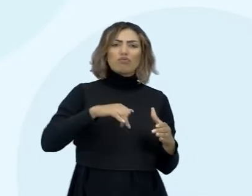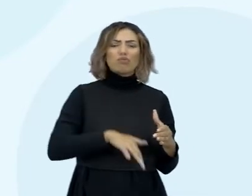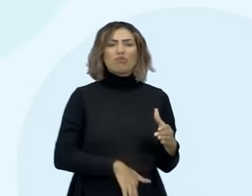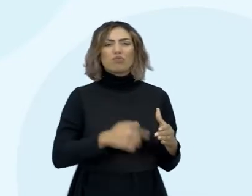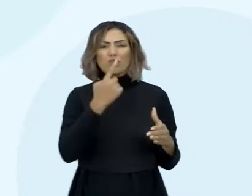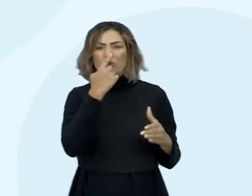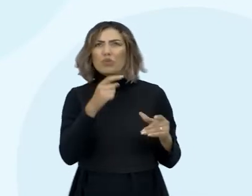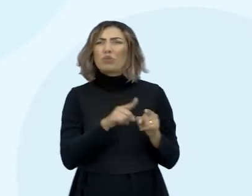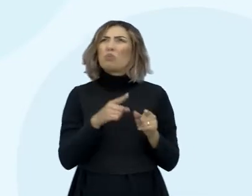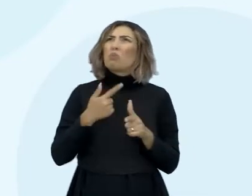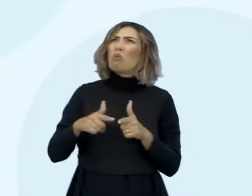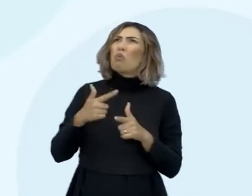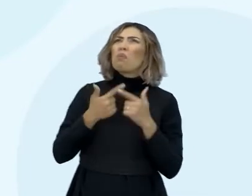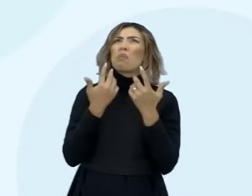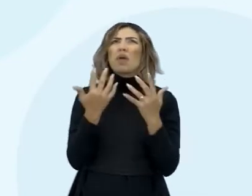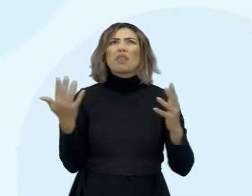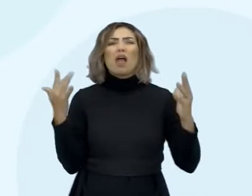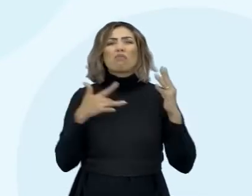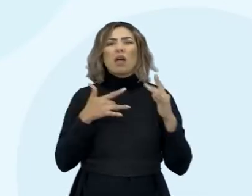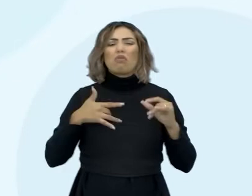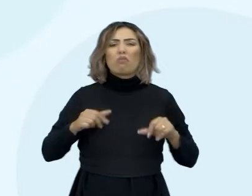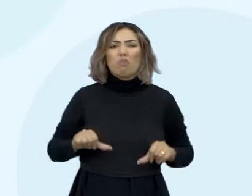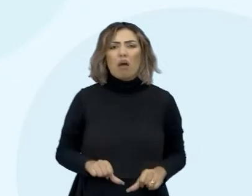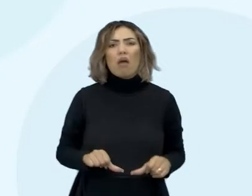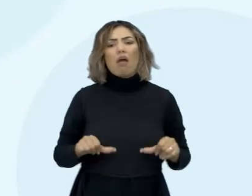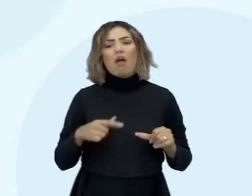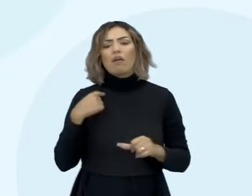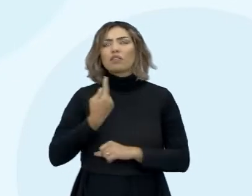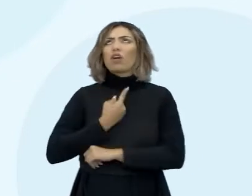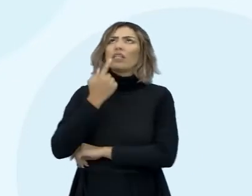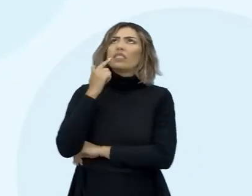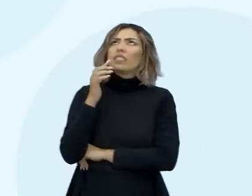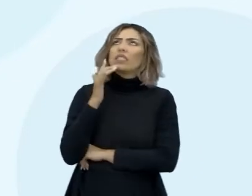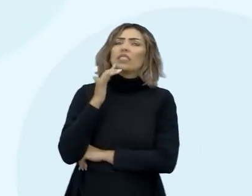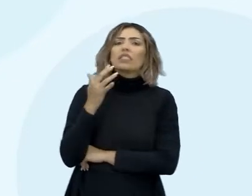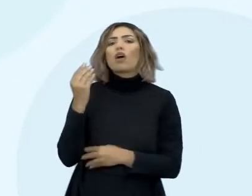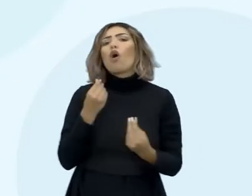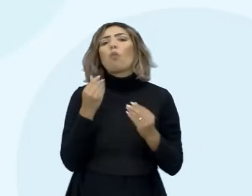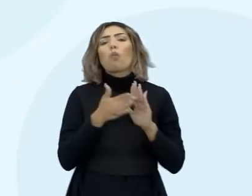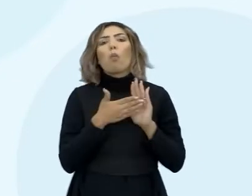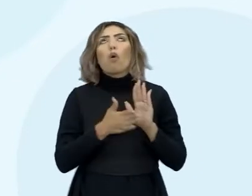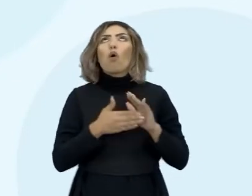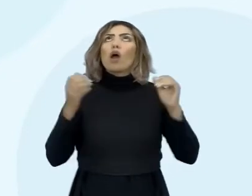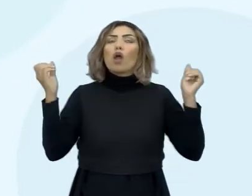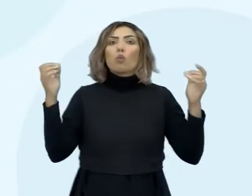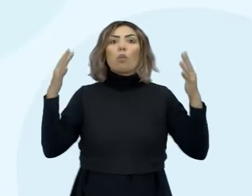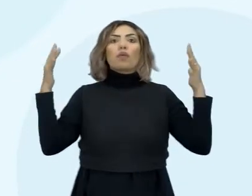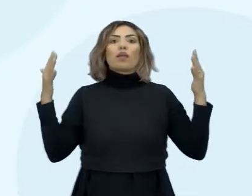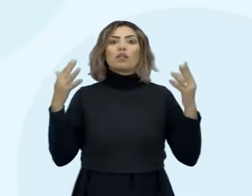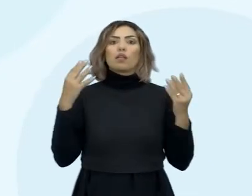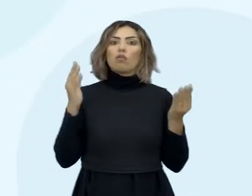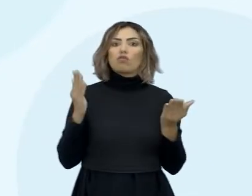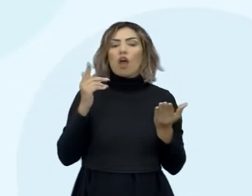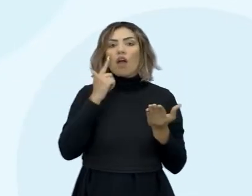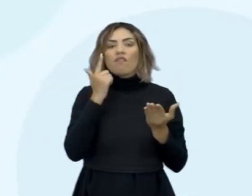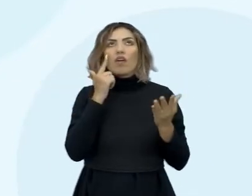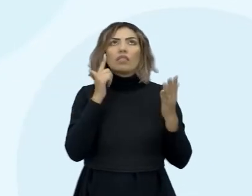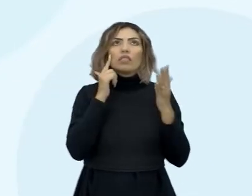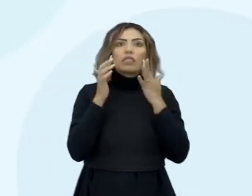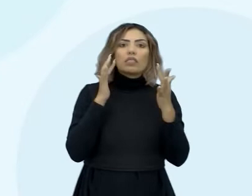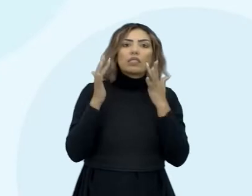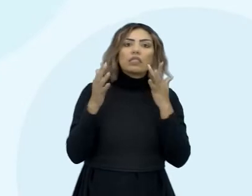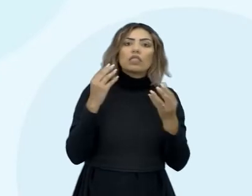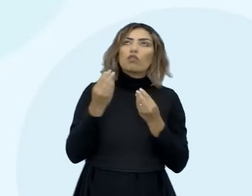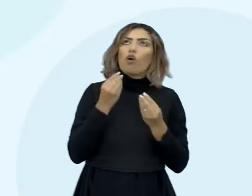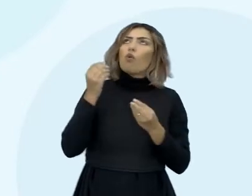pública, eficiência energética já estava ali analisando a proposta de iluminação, já estava vendo ali algumas coisinhas sobre lâmpadas